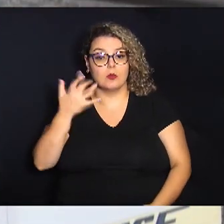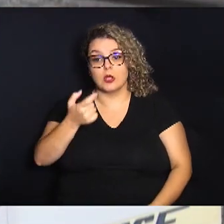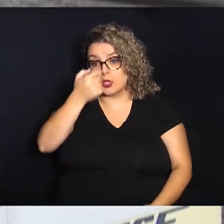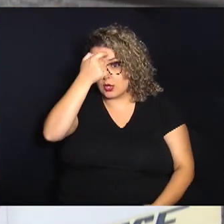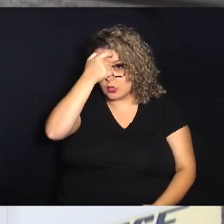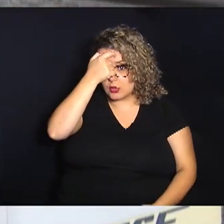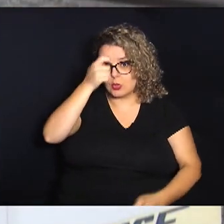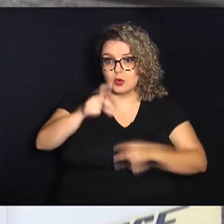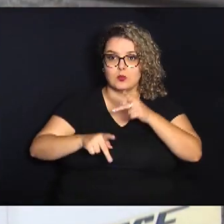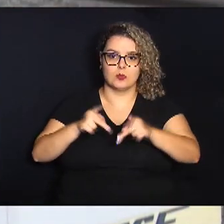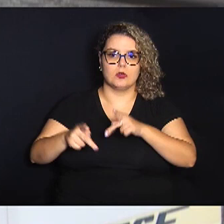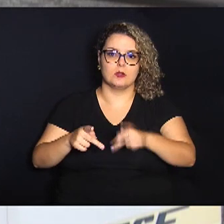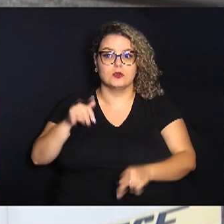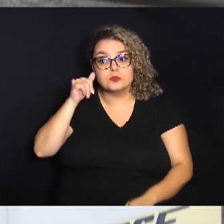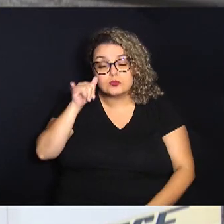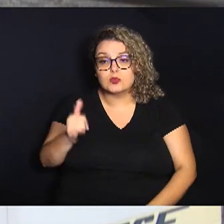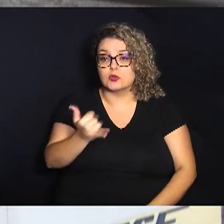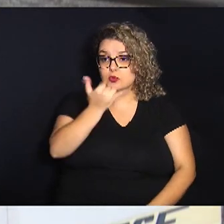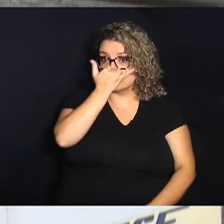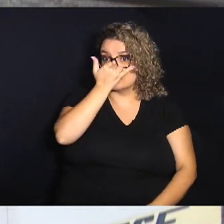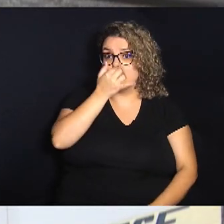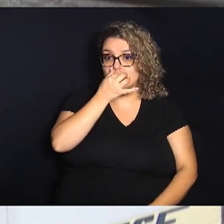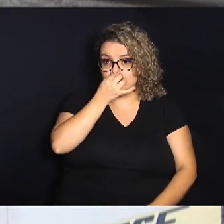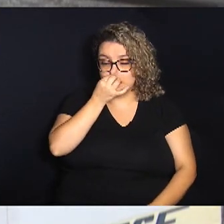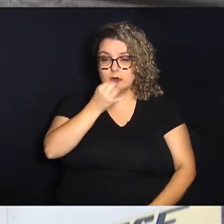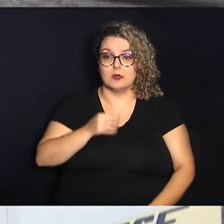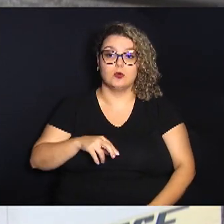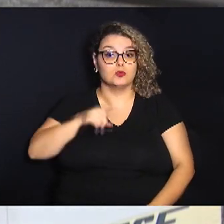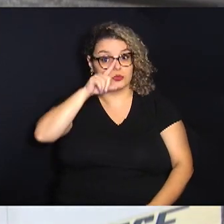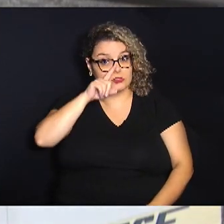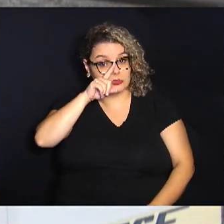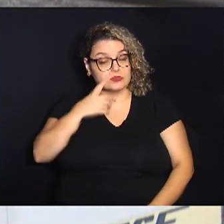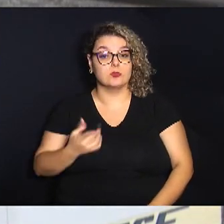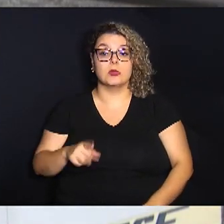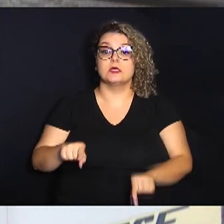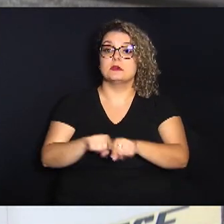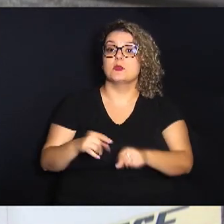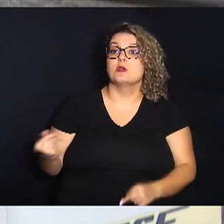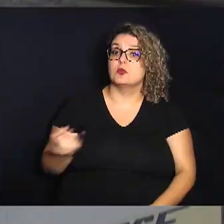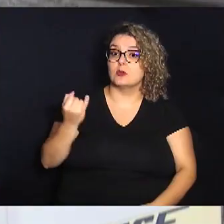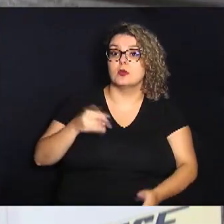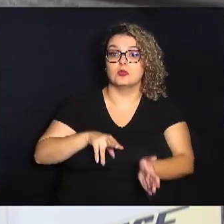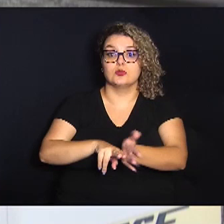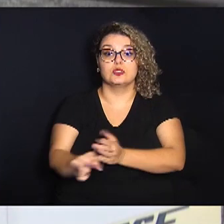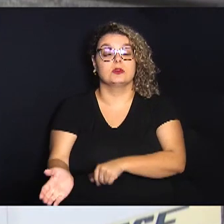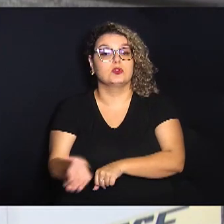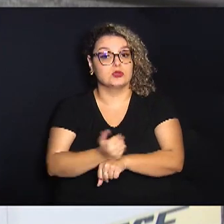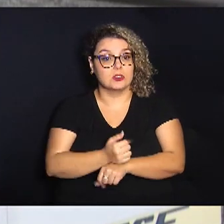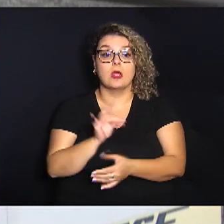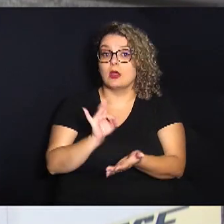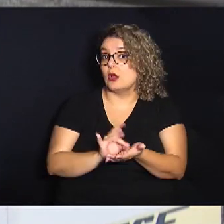conscientizar a população sobre a prevenção, os fatores de risco e principalmente sobre a importância do diagnóstico precoce. E